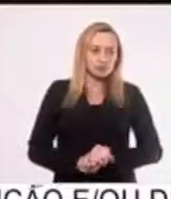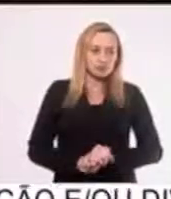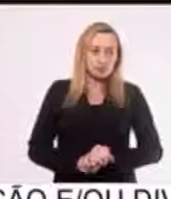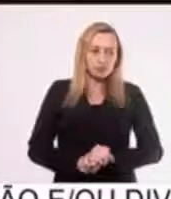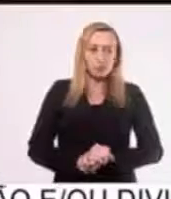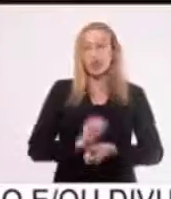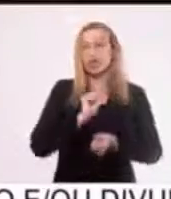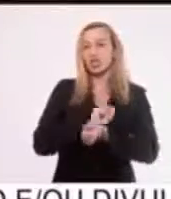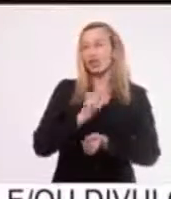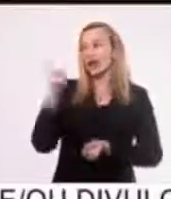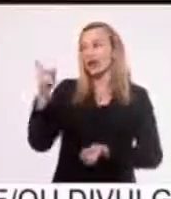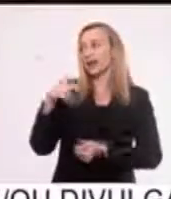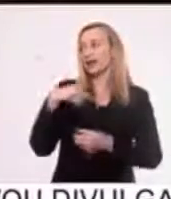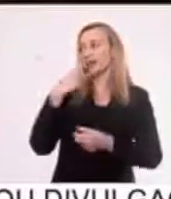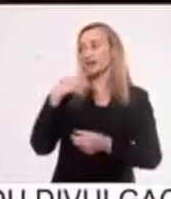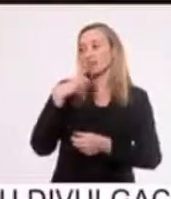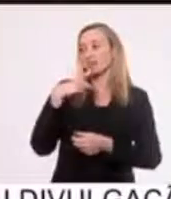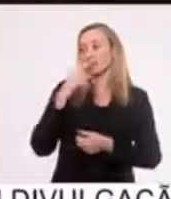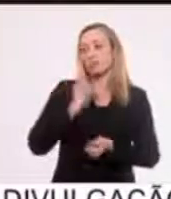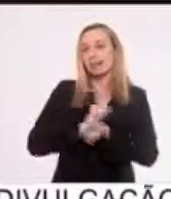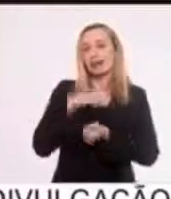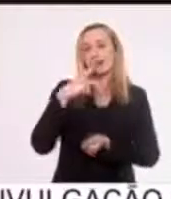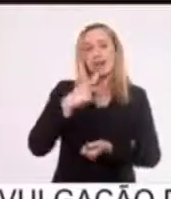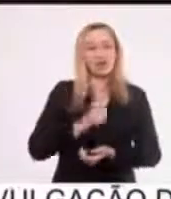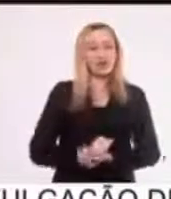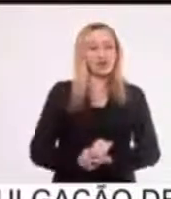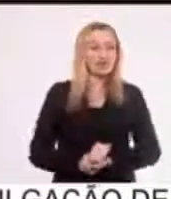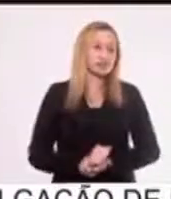Esperar os idiotas úteis me vaiarem.